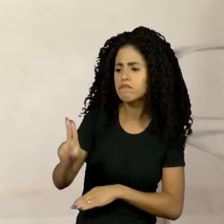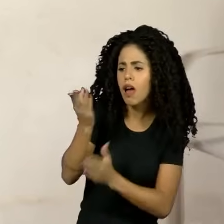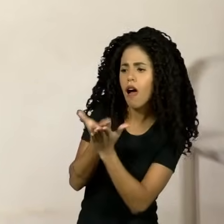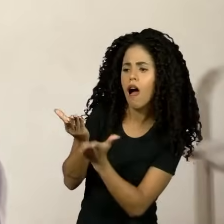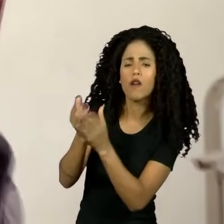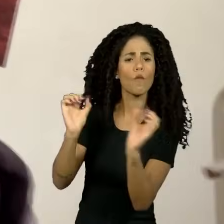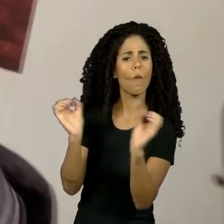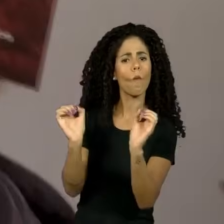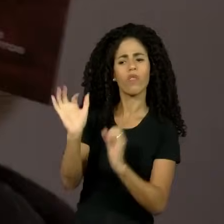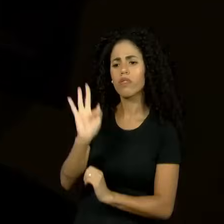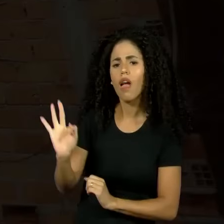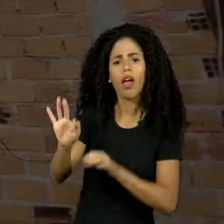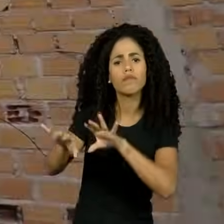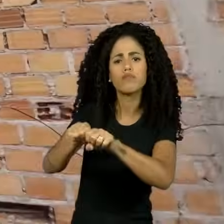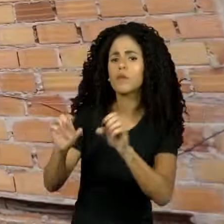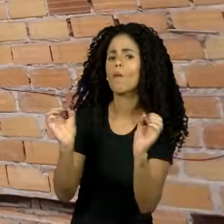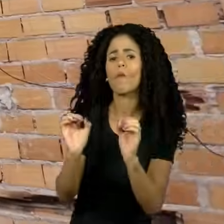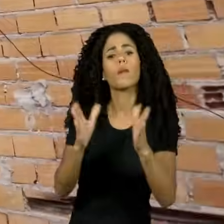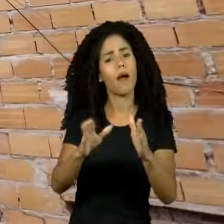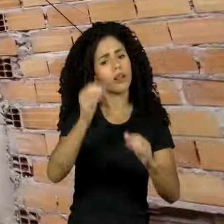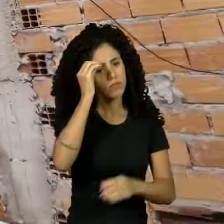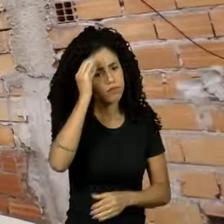sequer concluíram a escola.